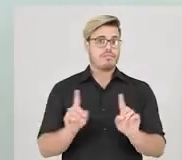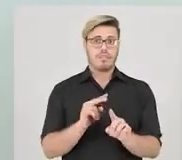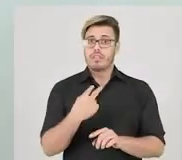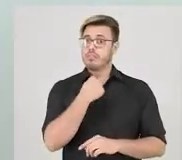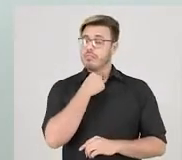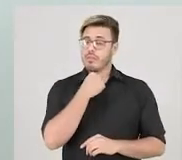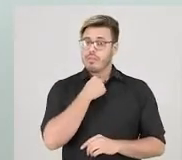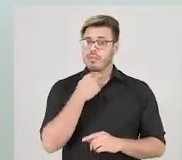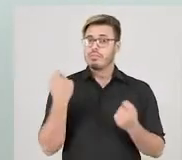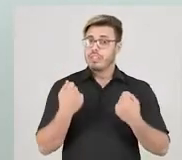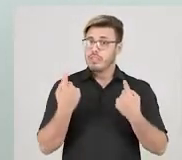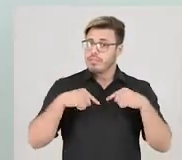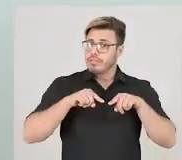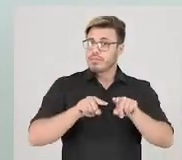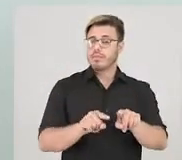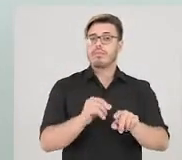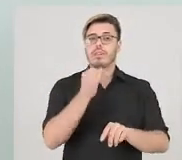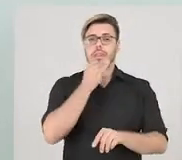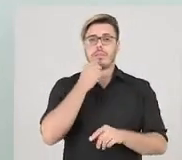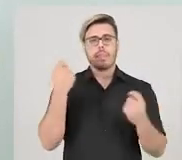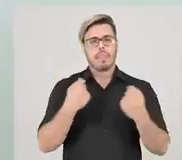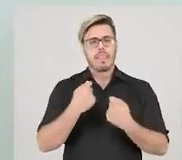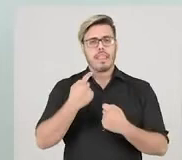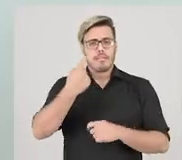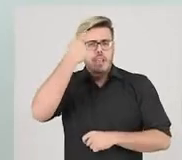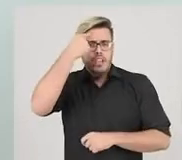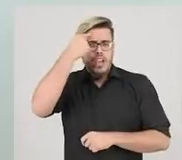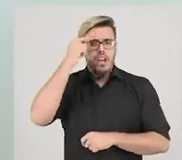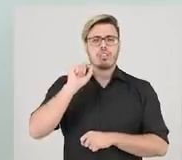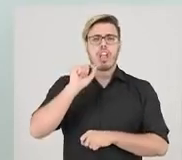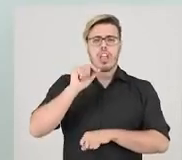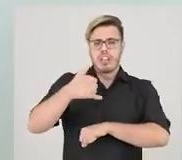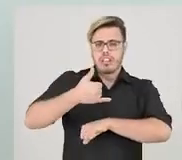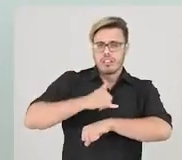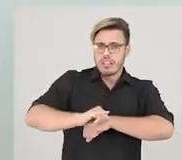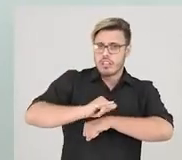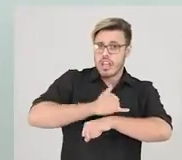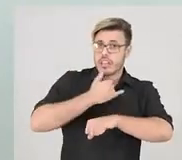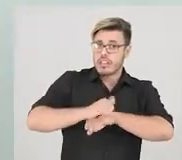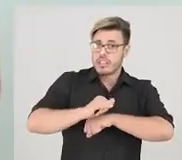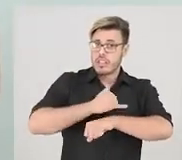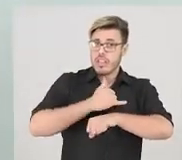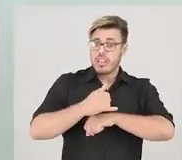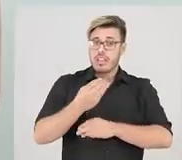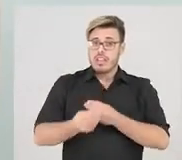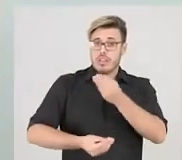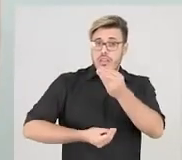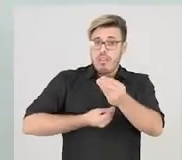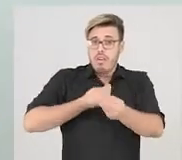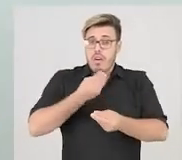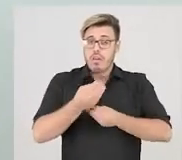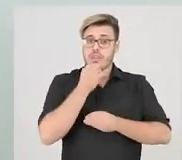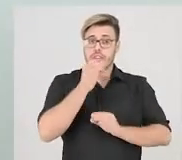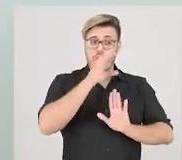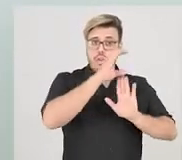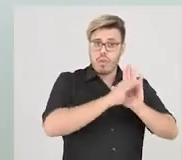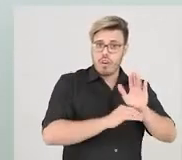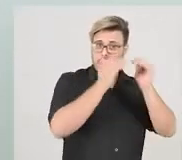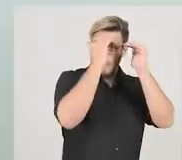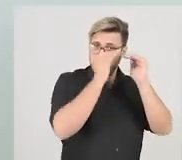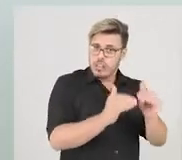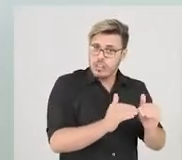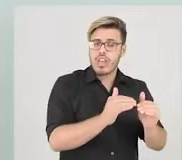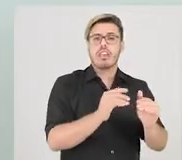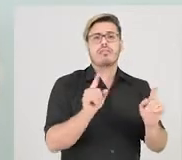propostas interdisciplinares, nós temos que pensar em contemplar o currículo, nós temos que pensar em oferecer para esse estudante